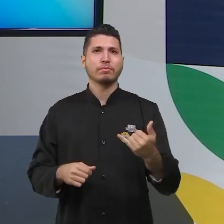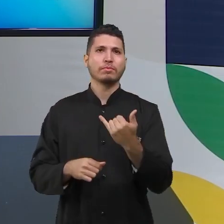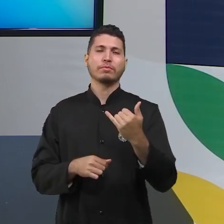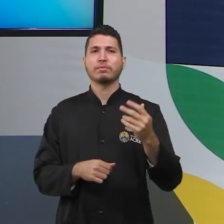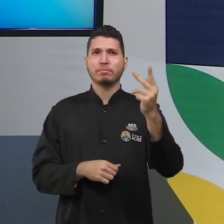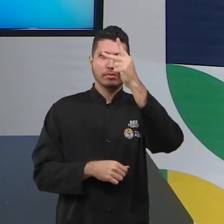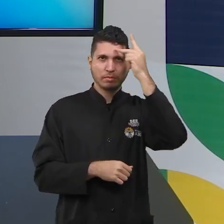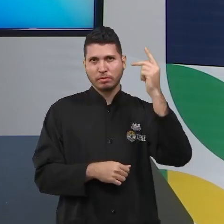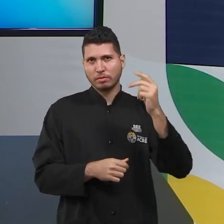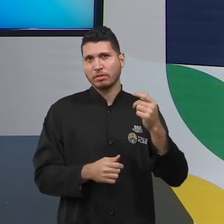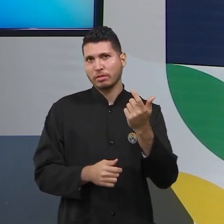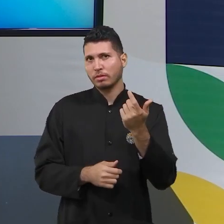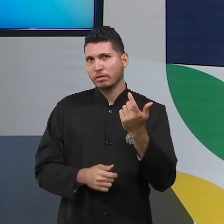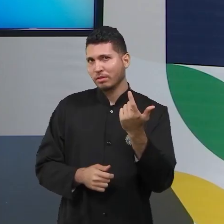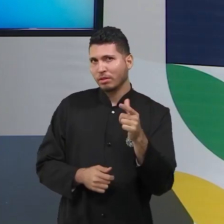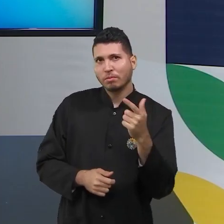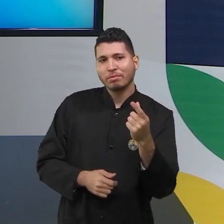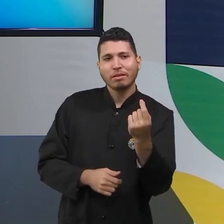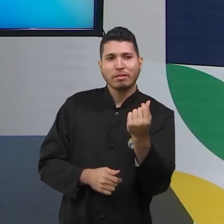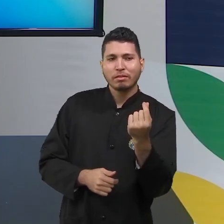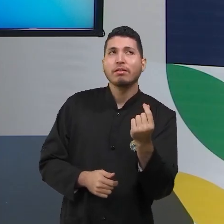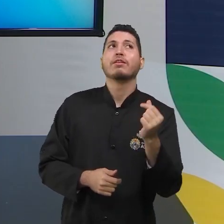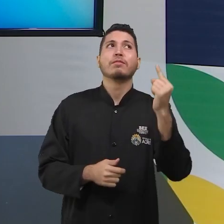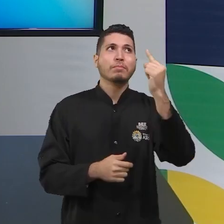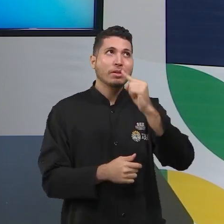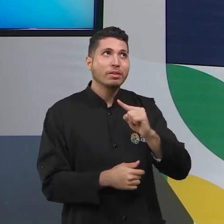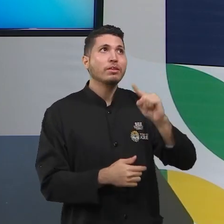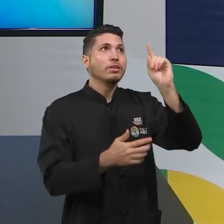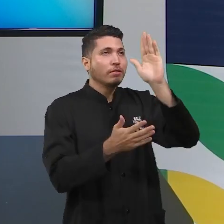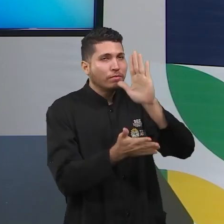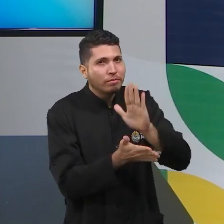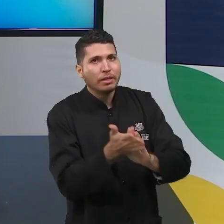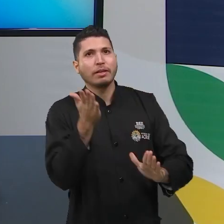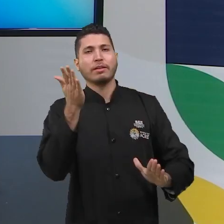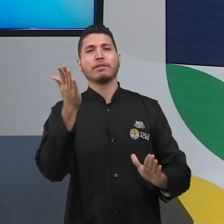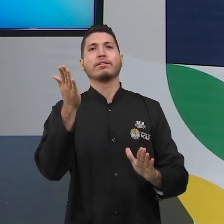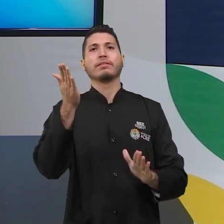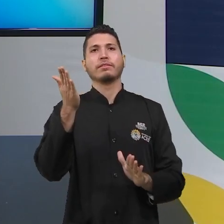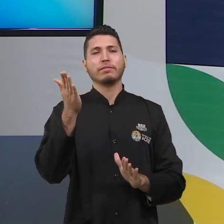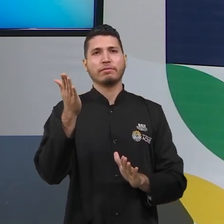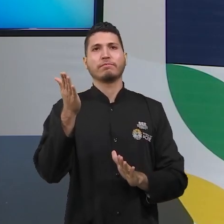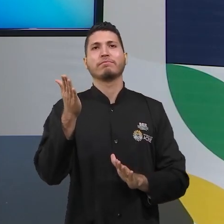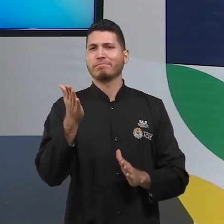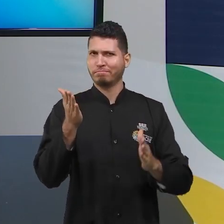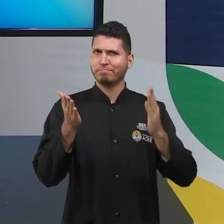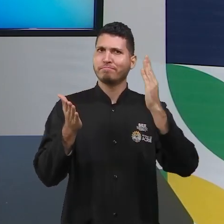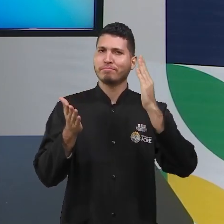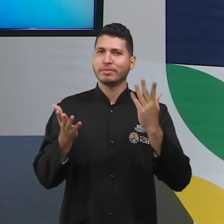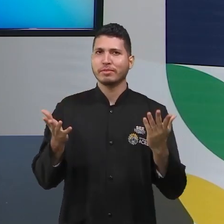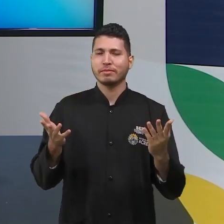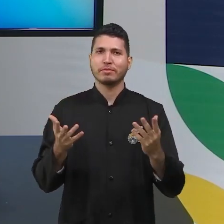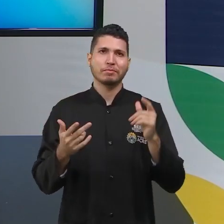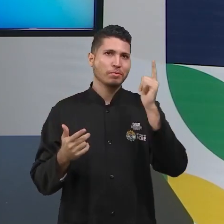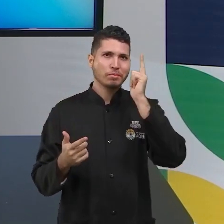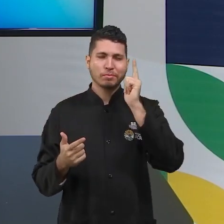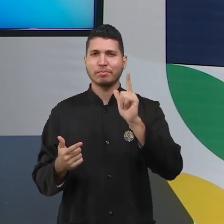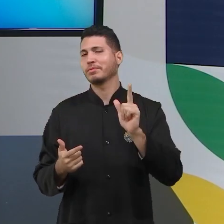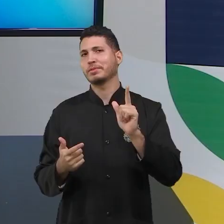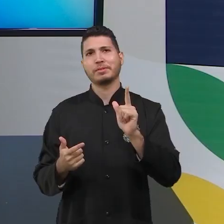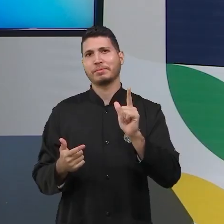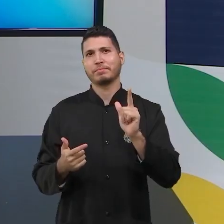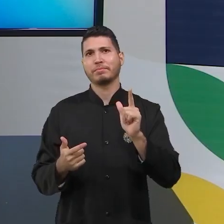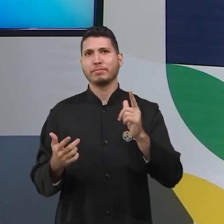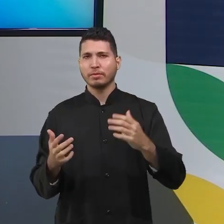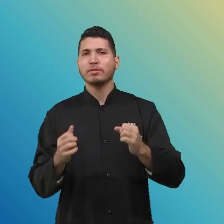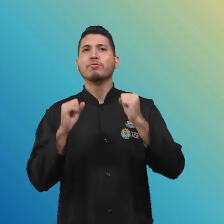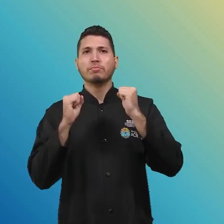não consegue ir presencialmente ou fisicamente visitar esse espaço, consiga também